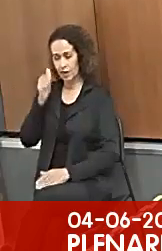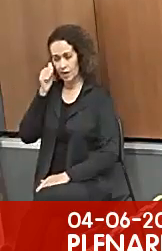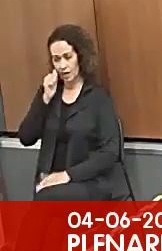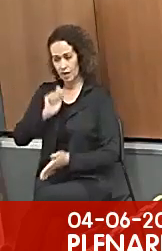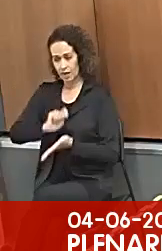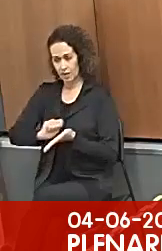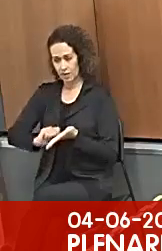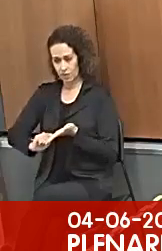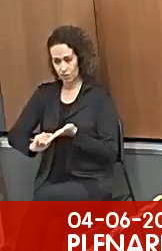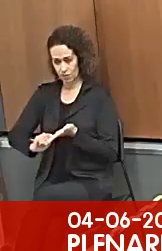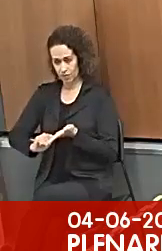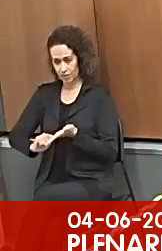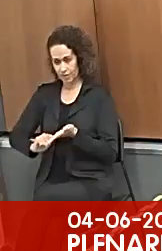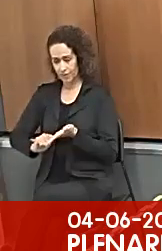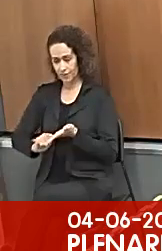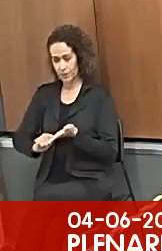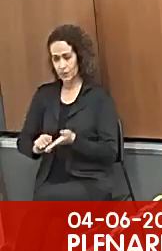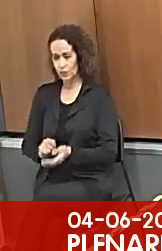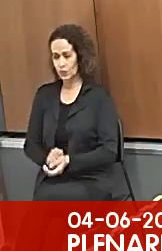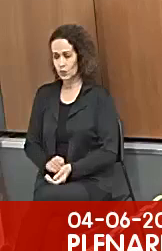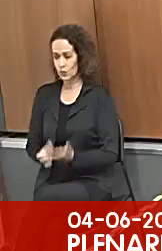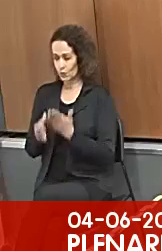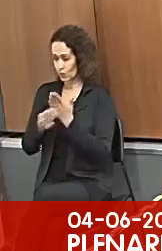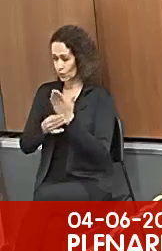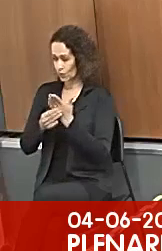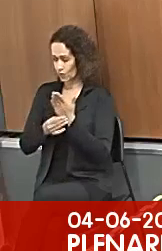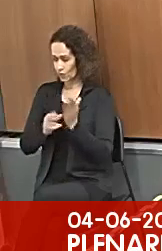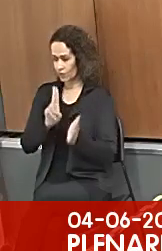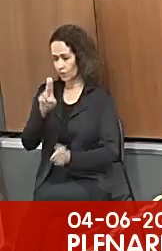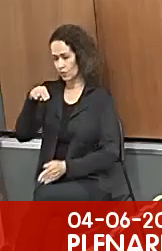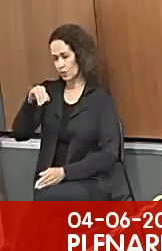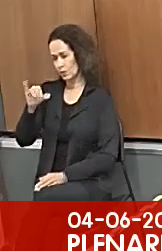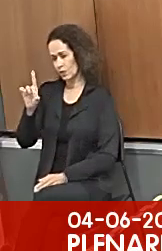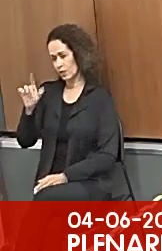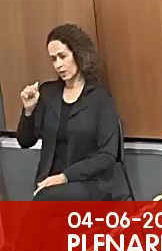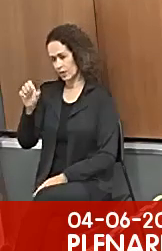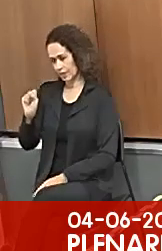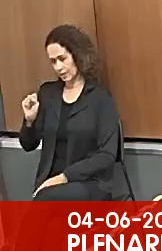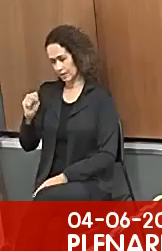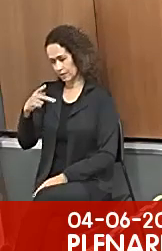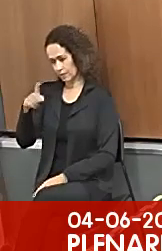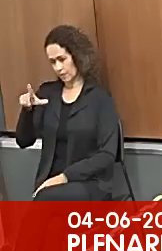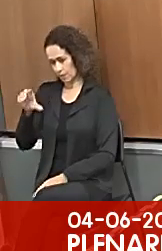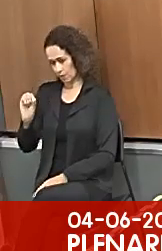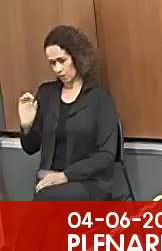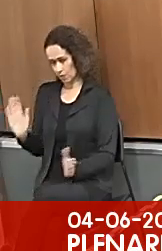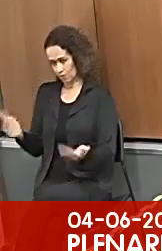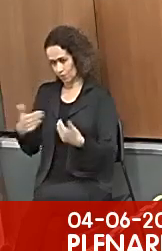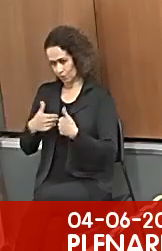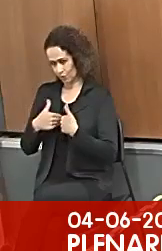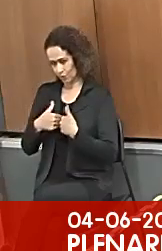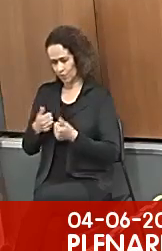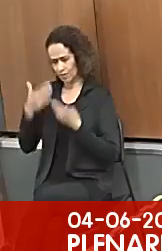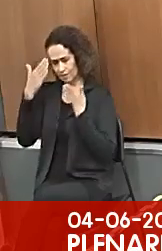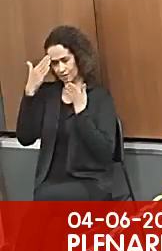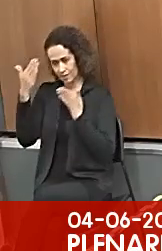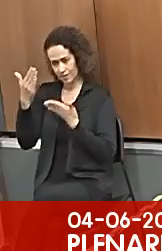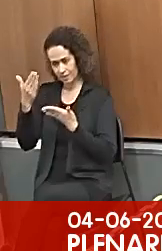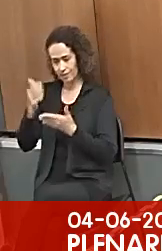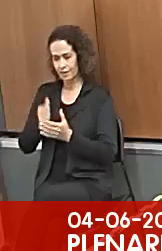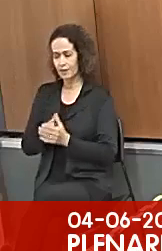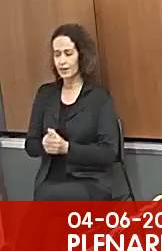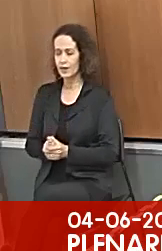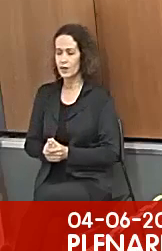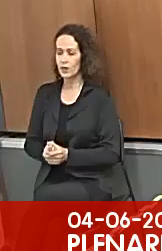livro Unidas pelo Autismo. Fazendo só um preâmbulo, licença, quero aqui agradecer a presença do membro da comissão,